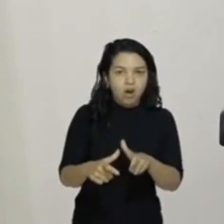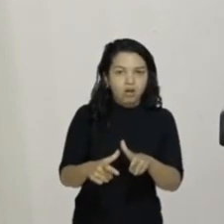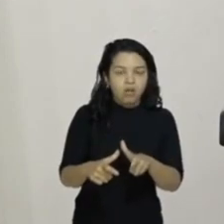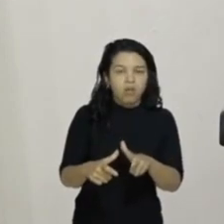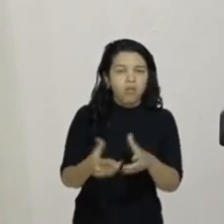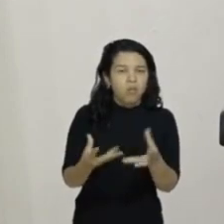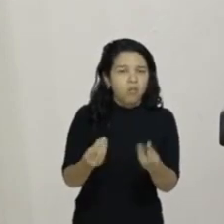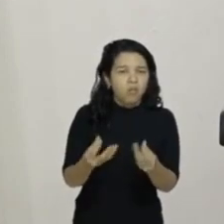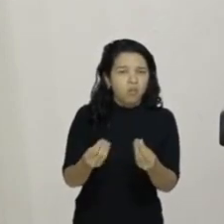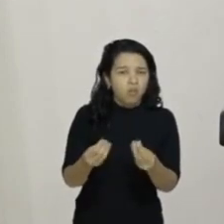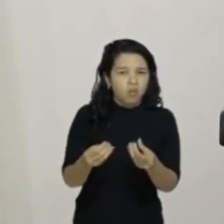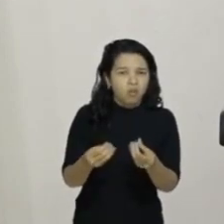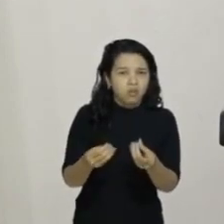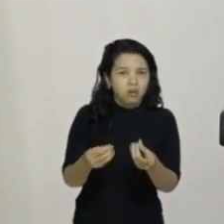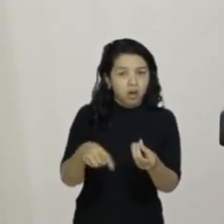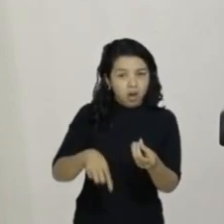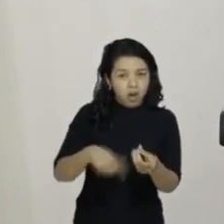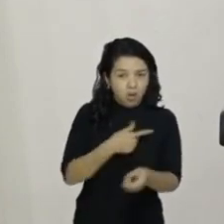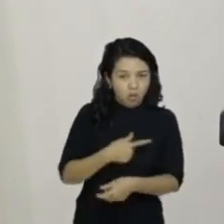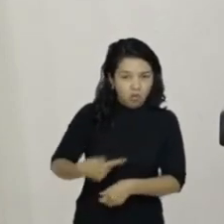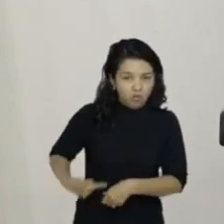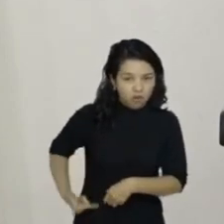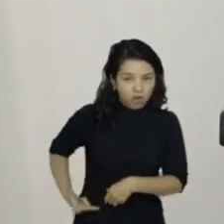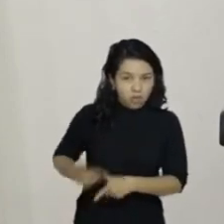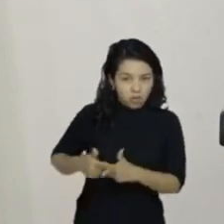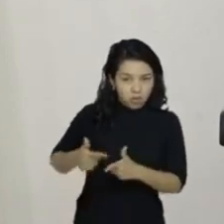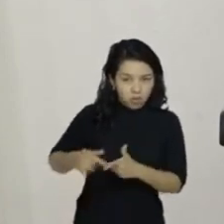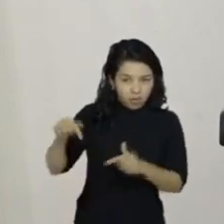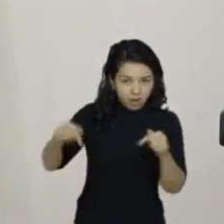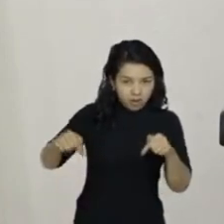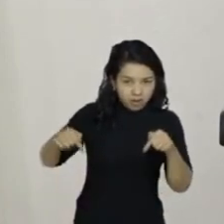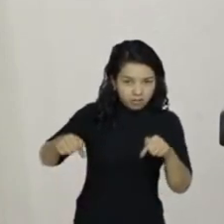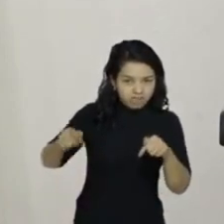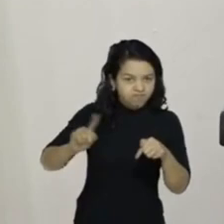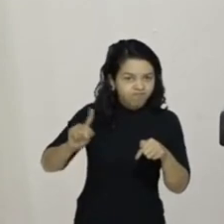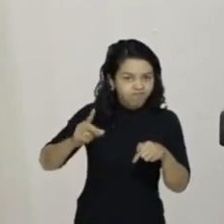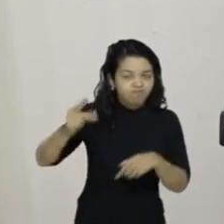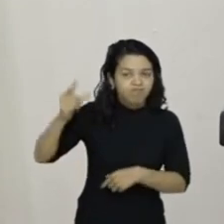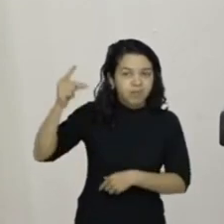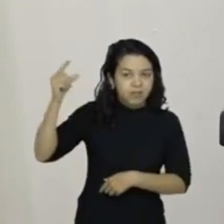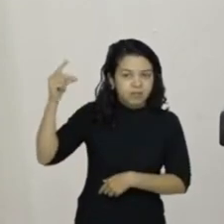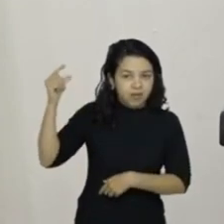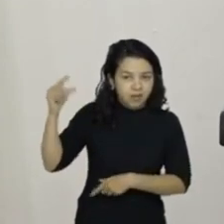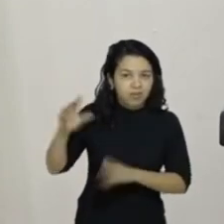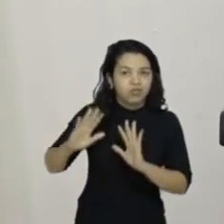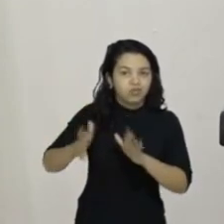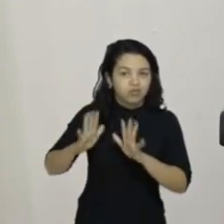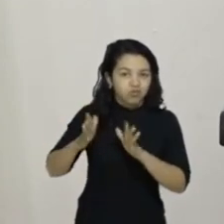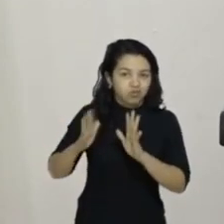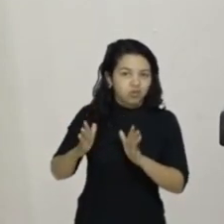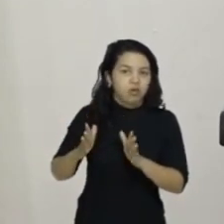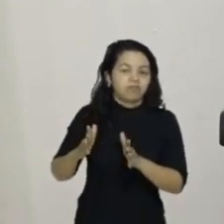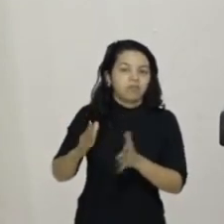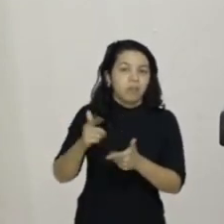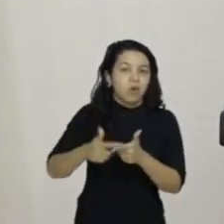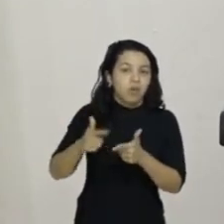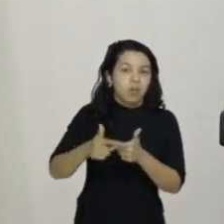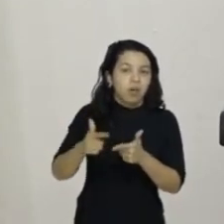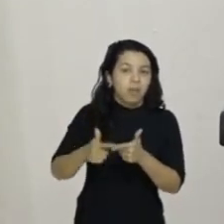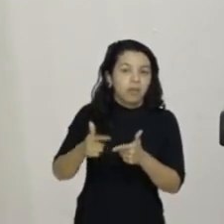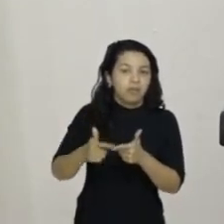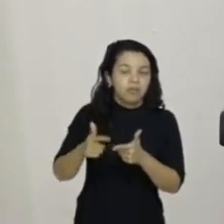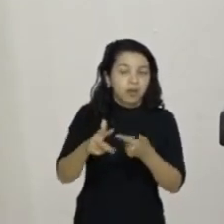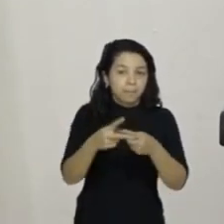mas aí não é desse governo já veio do governo do passado isso já vem de algum tempo a falta de manutenção de